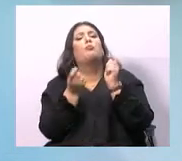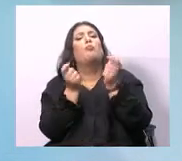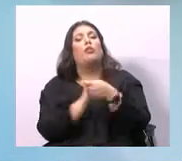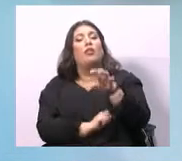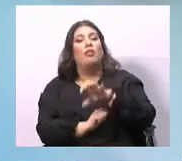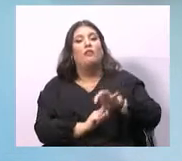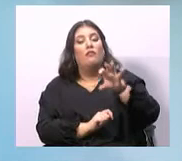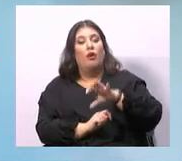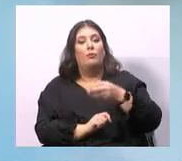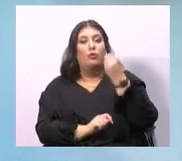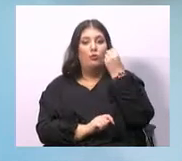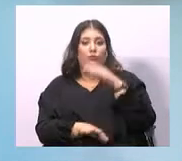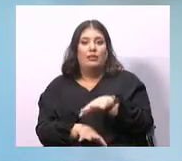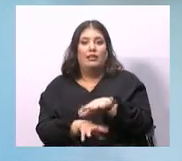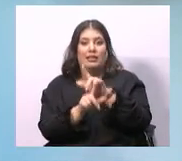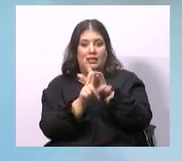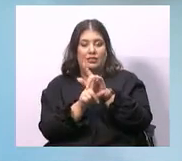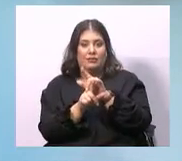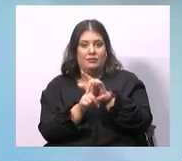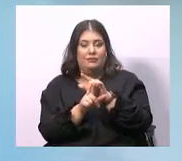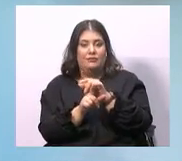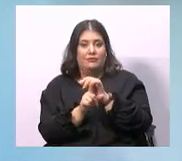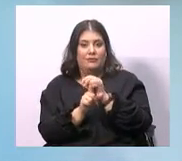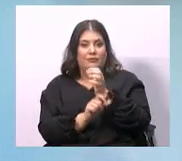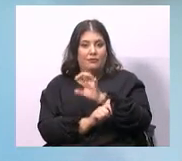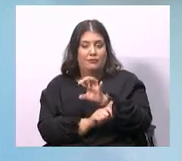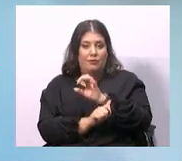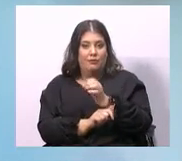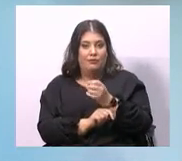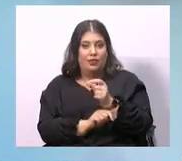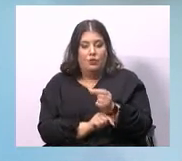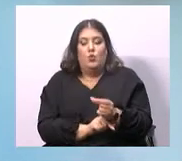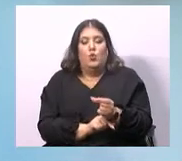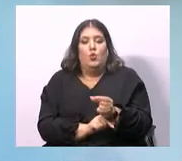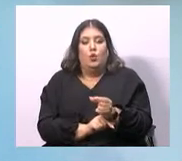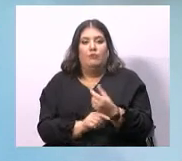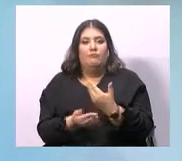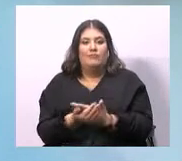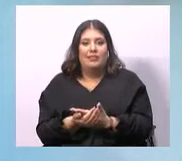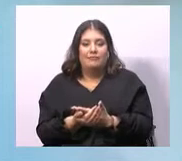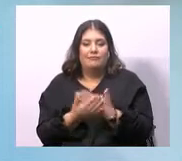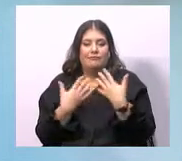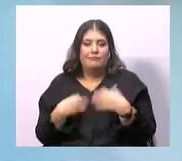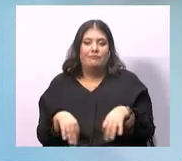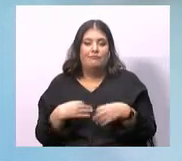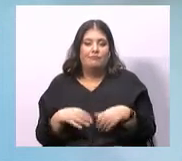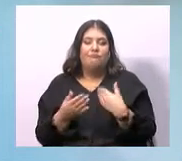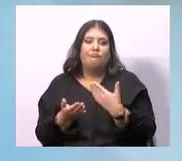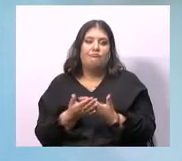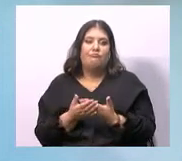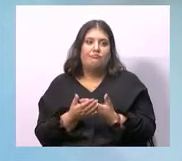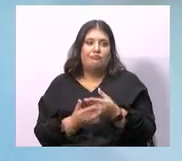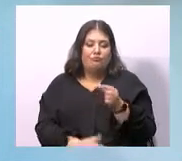formato e da morfologia da unha, ou seja, vai engrossar e vai naturalmente ficar, portanto,